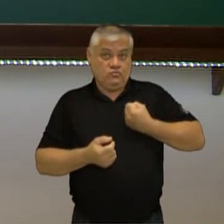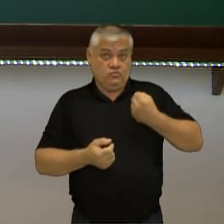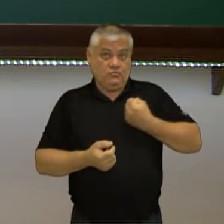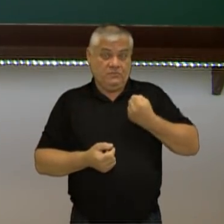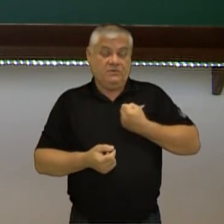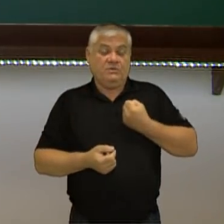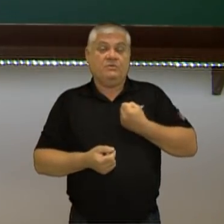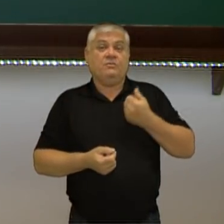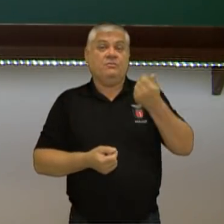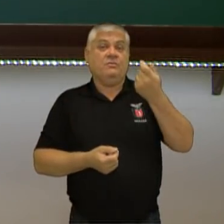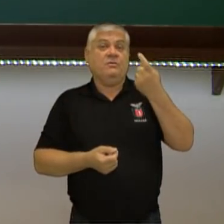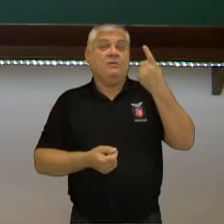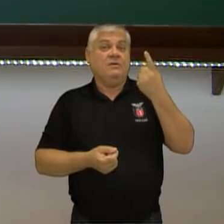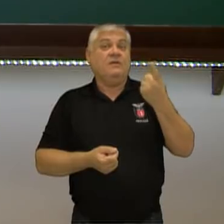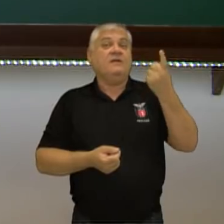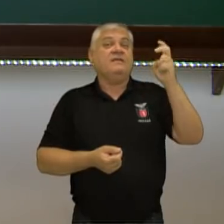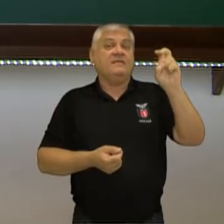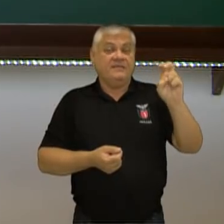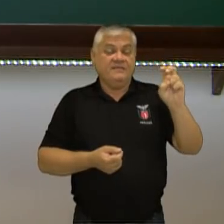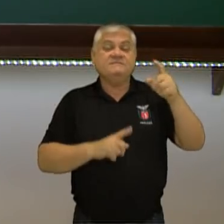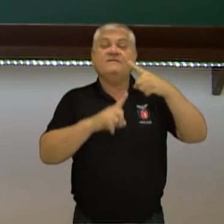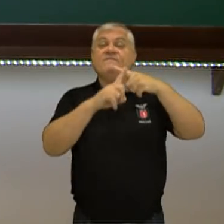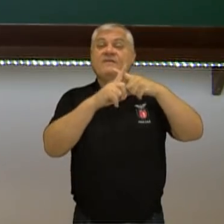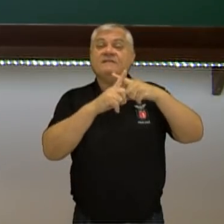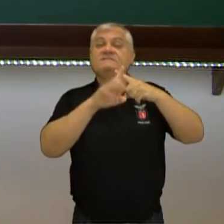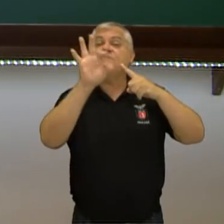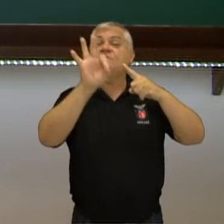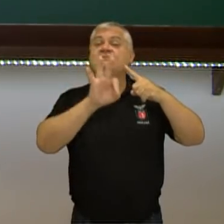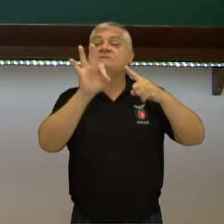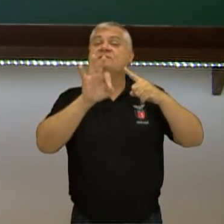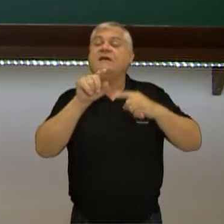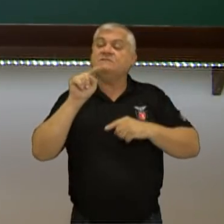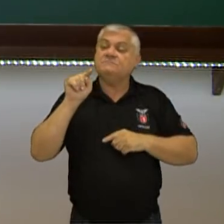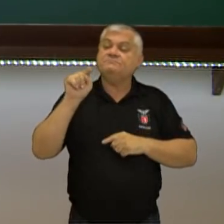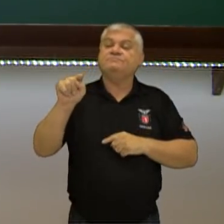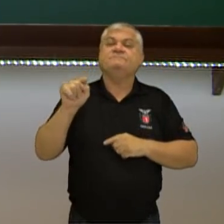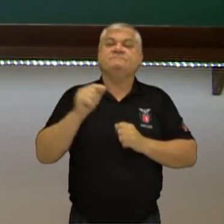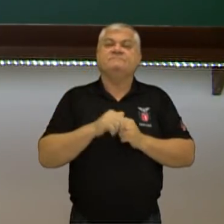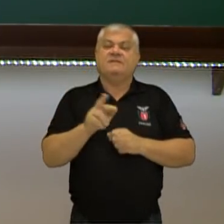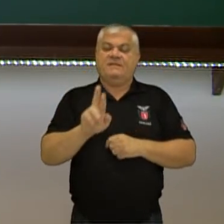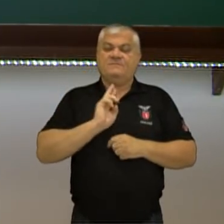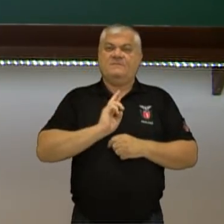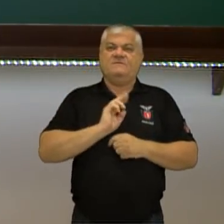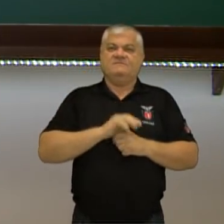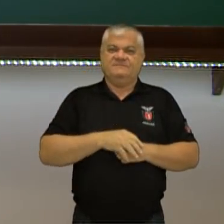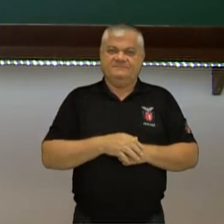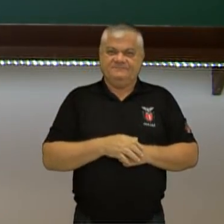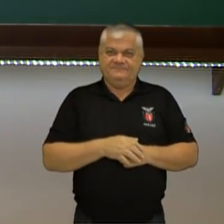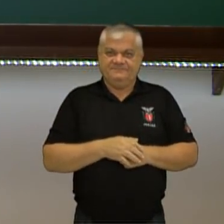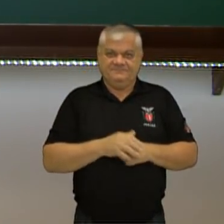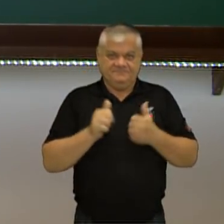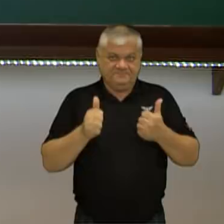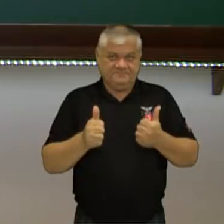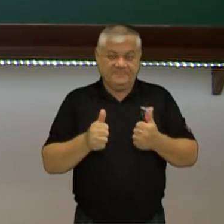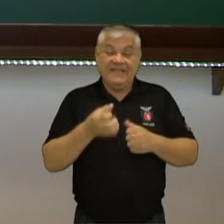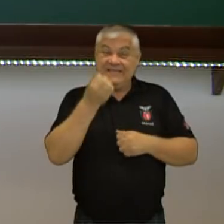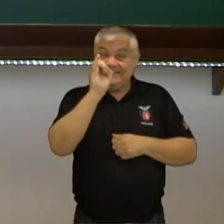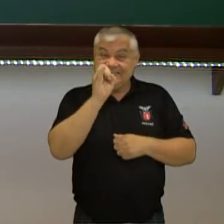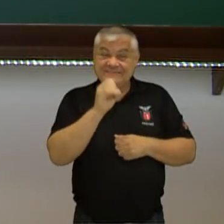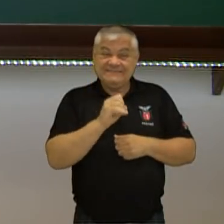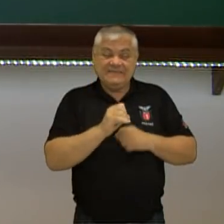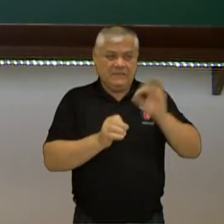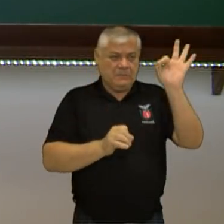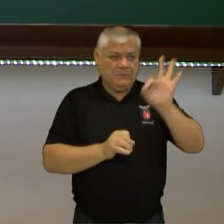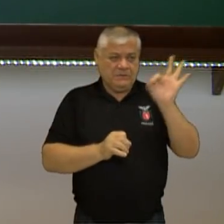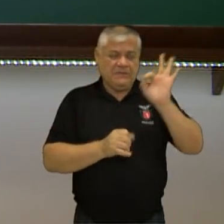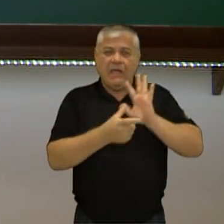porcentagem, vezes a porcentagem e aperta o botão de porcentagem. Aí já aparece o resultado. Se você apertar o botão de porcentagem antes, ele vai dar